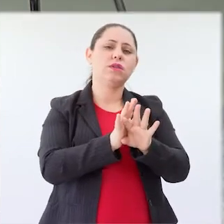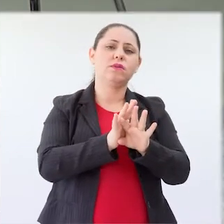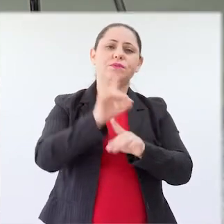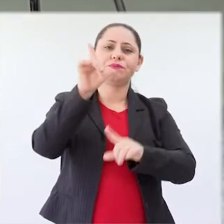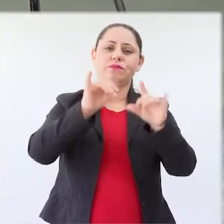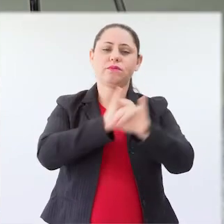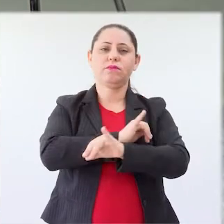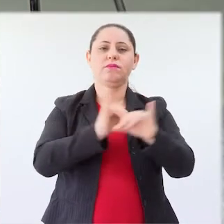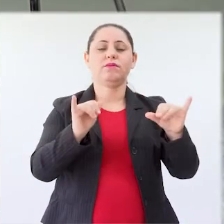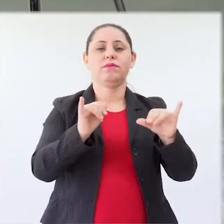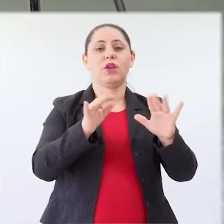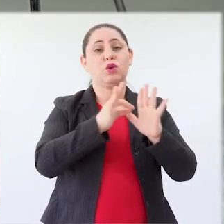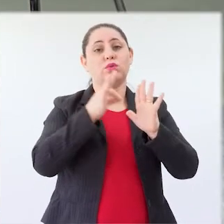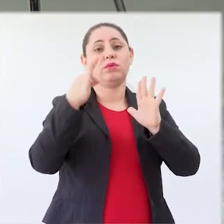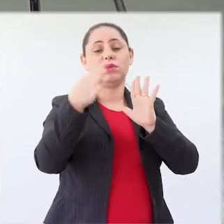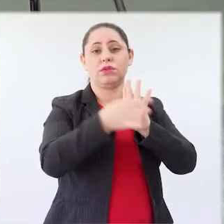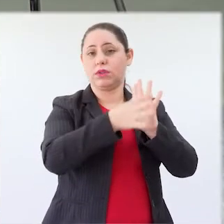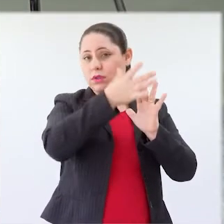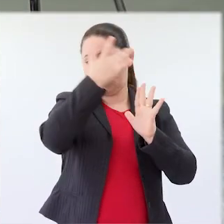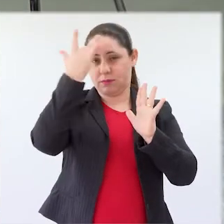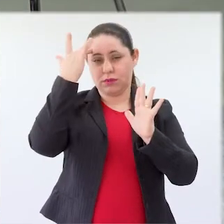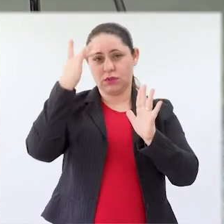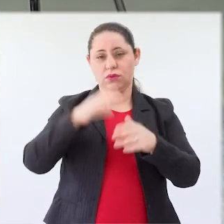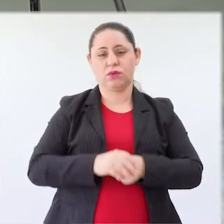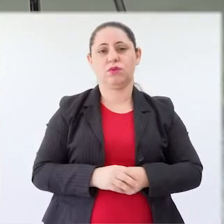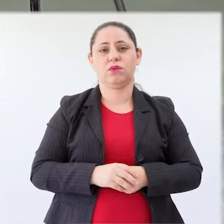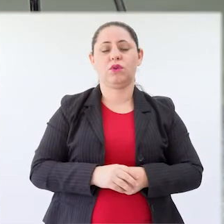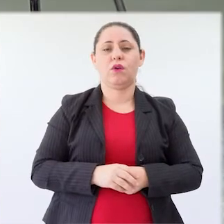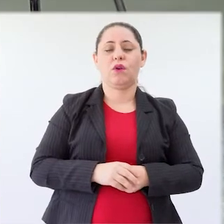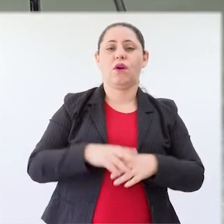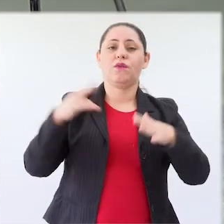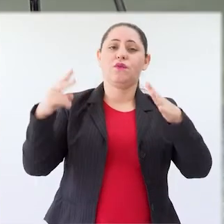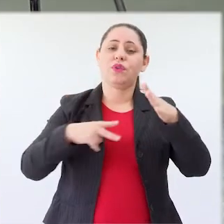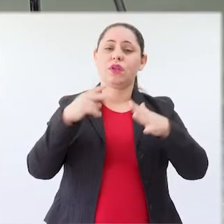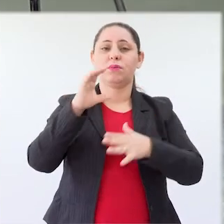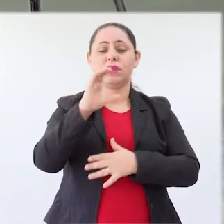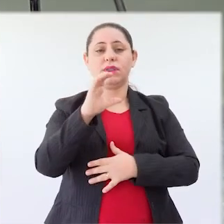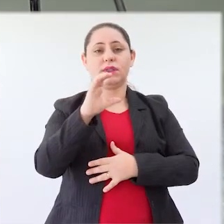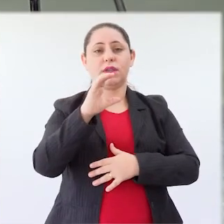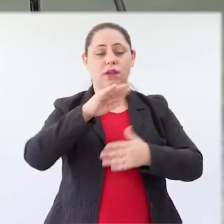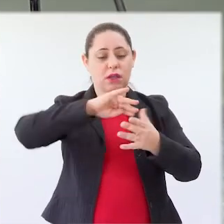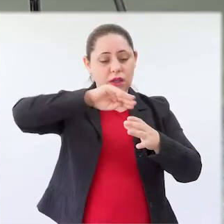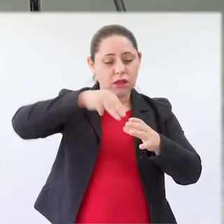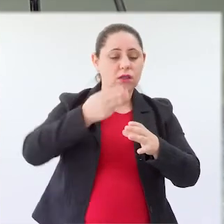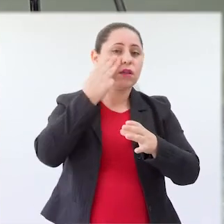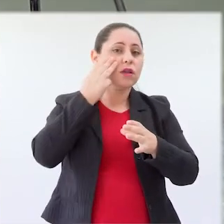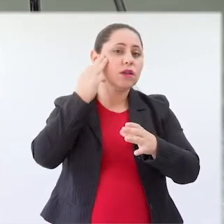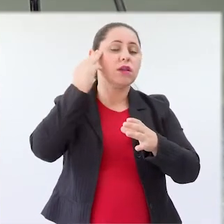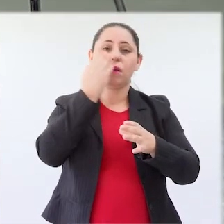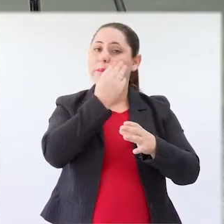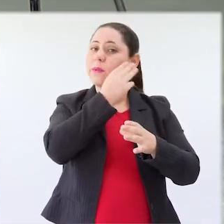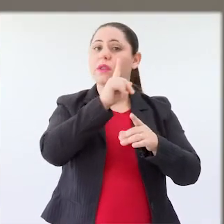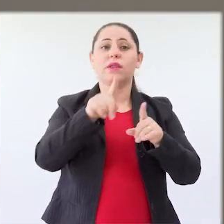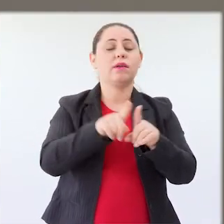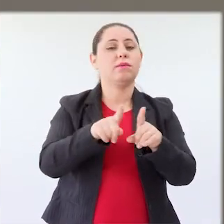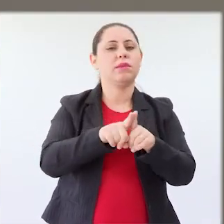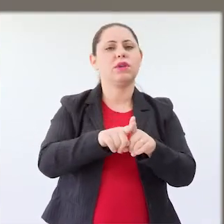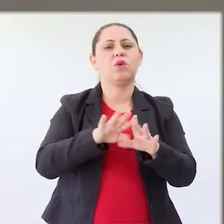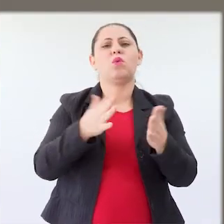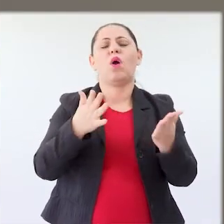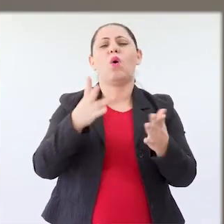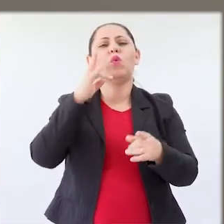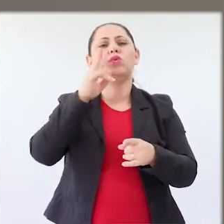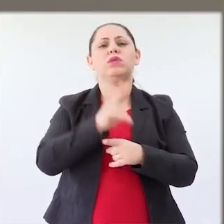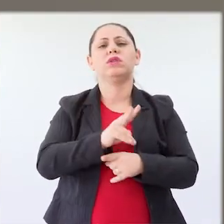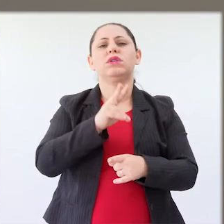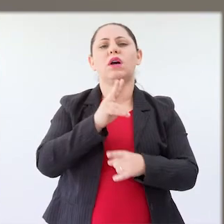fechar aqui o nosso programa, eu queria que você desse umas dicas para as pessoas. Vitamina C, hidratante, o